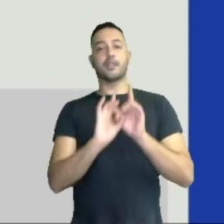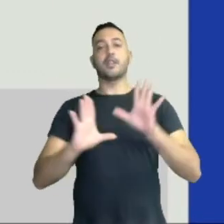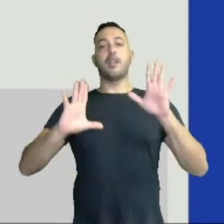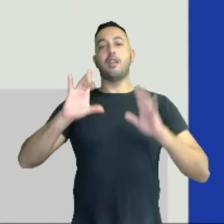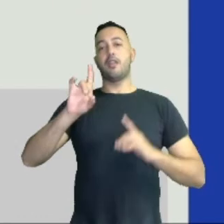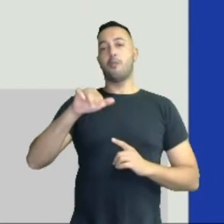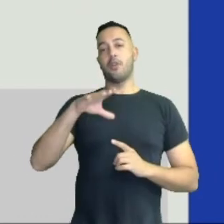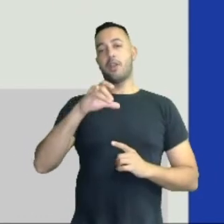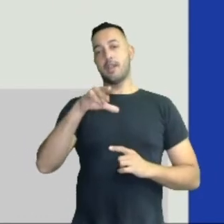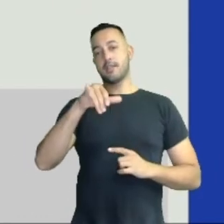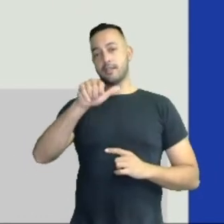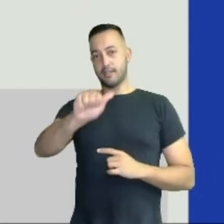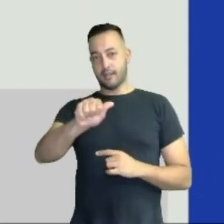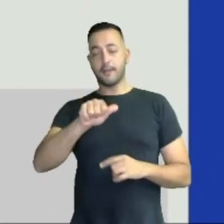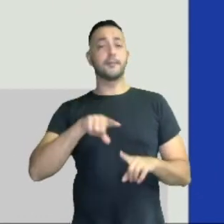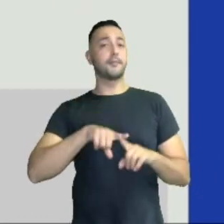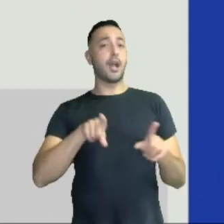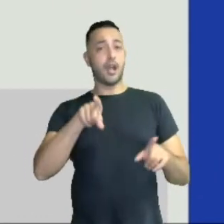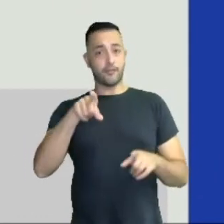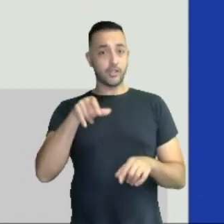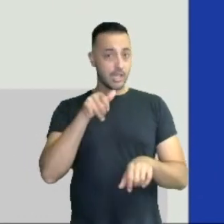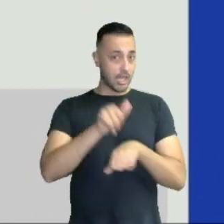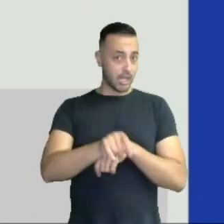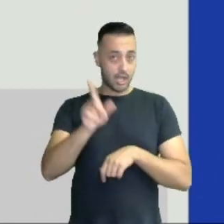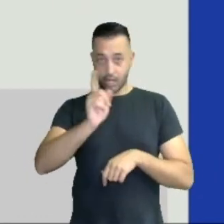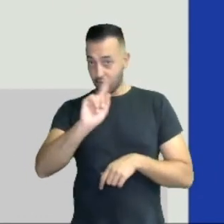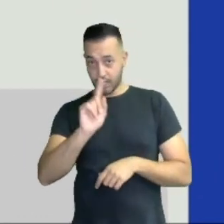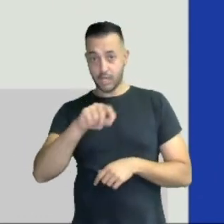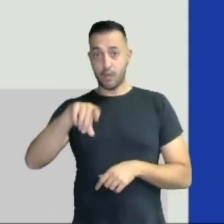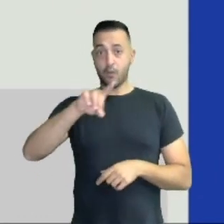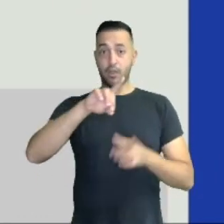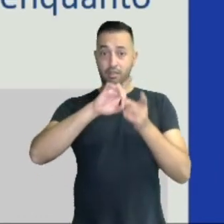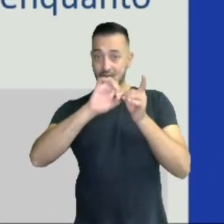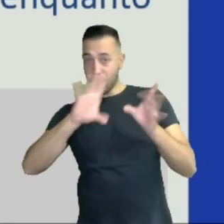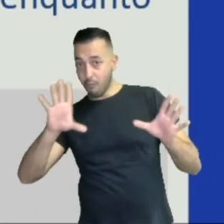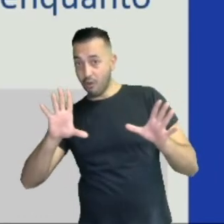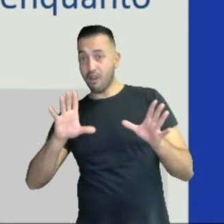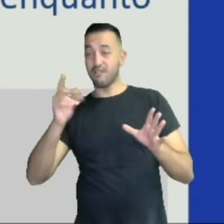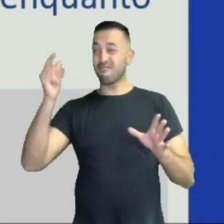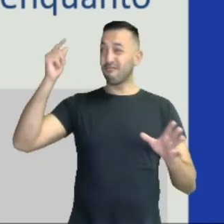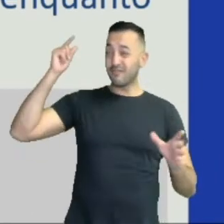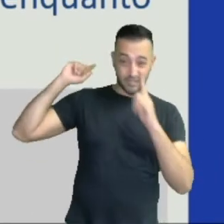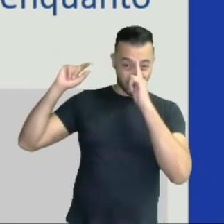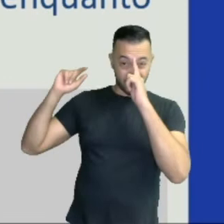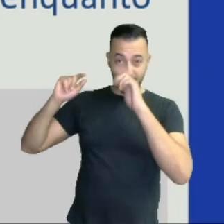democracia. Mas não se engane, como falei, a democracia ateniense era diferente da nossa.